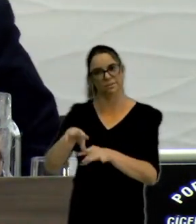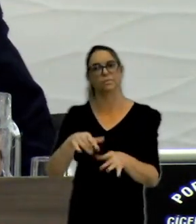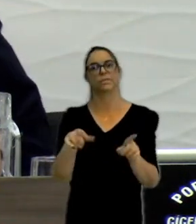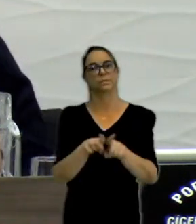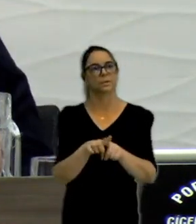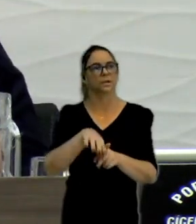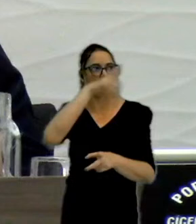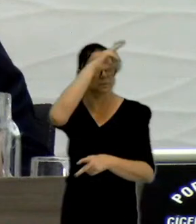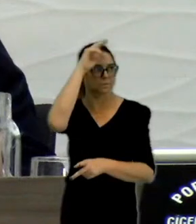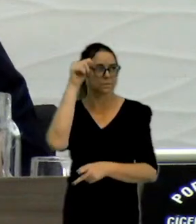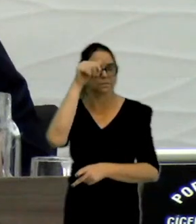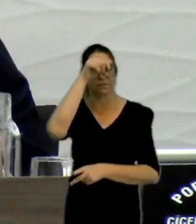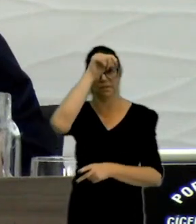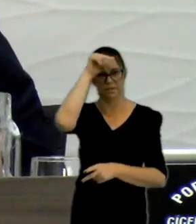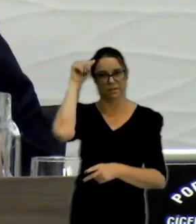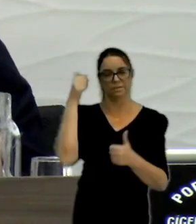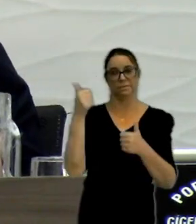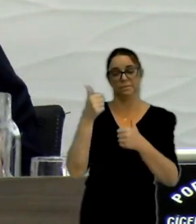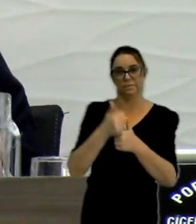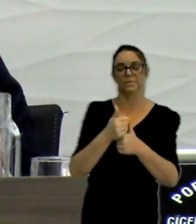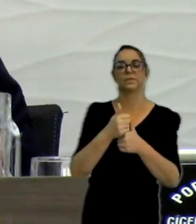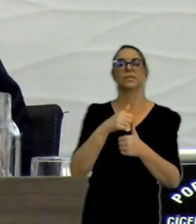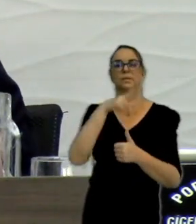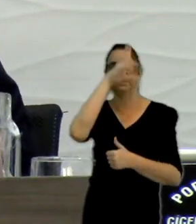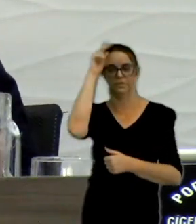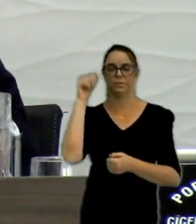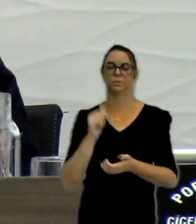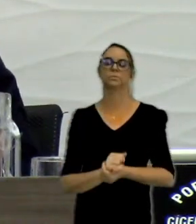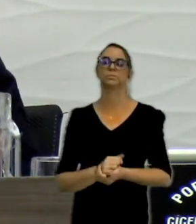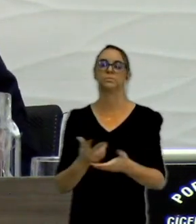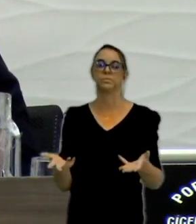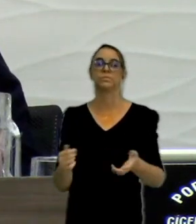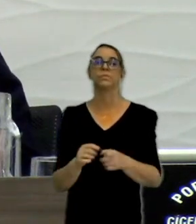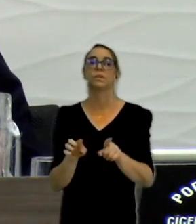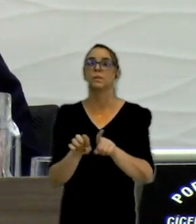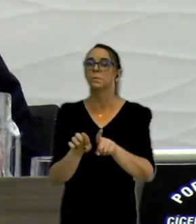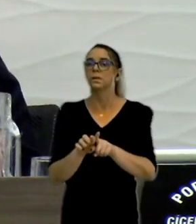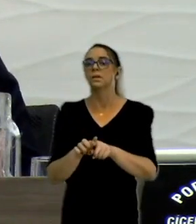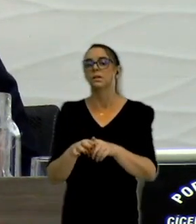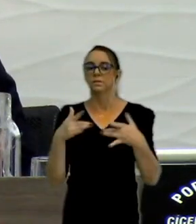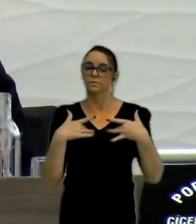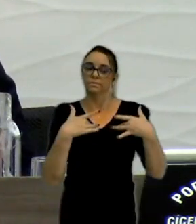município. Colocar também, senhor presidente, 3 votos de pesar pelo